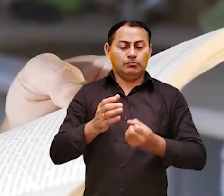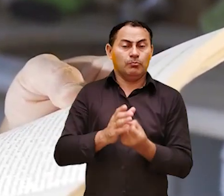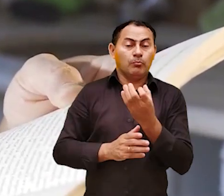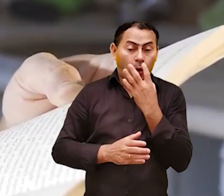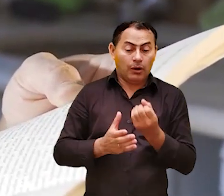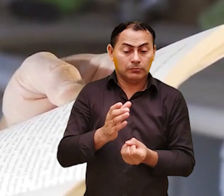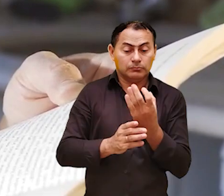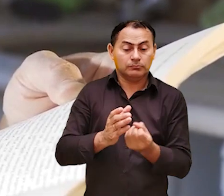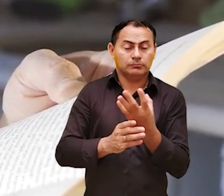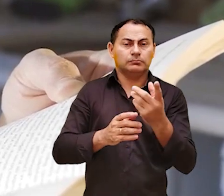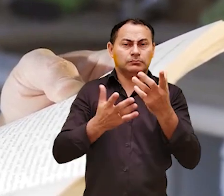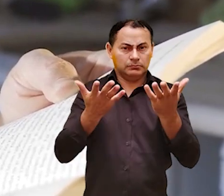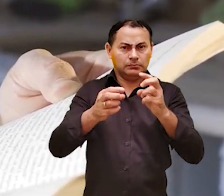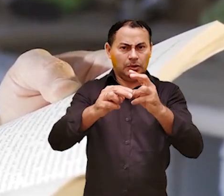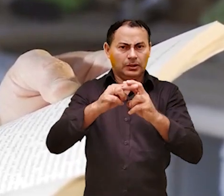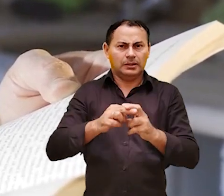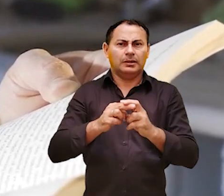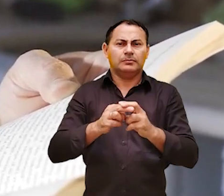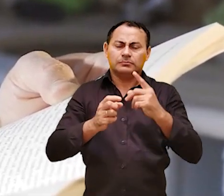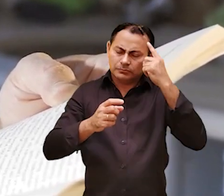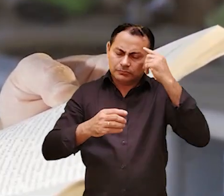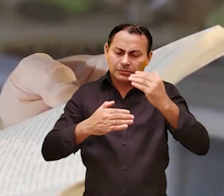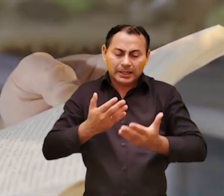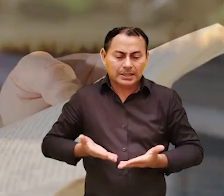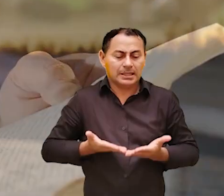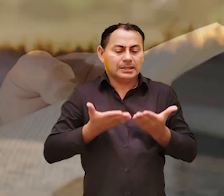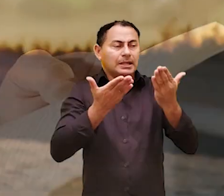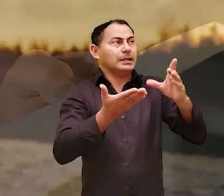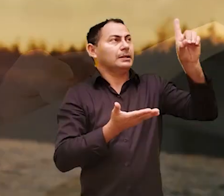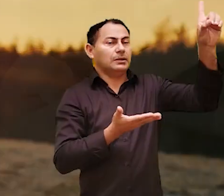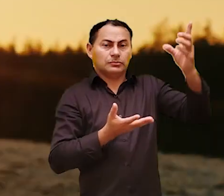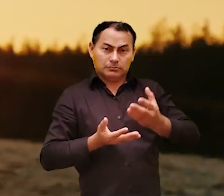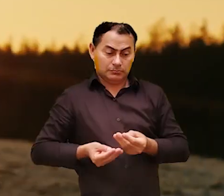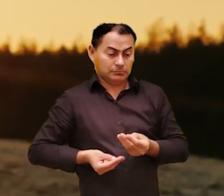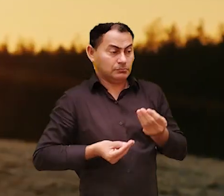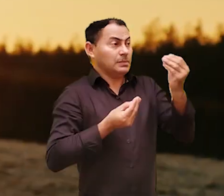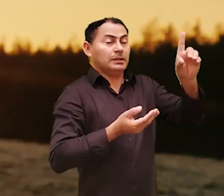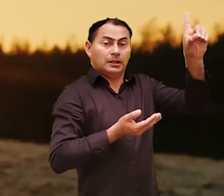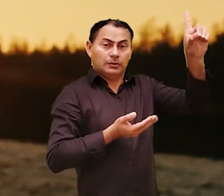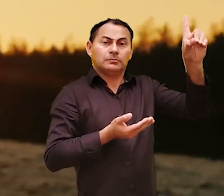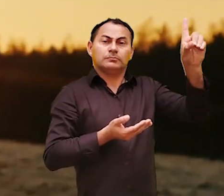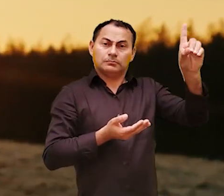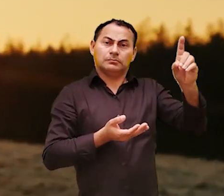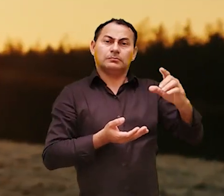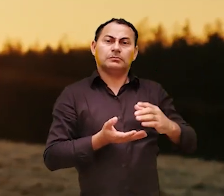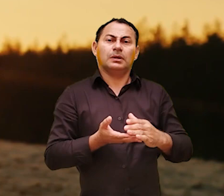maneira produtiva. Portanto, renda-se a Deus